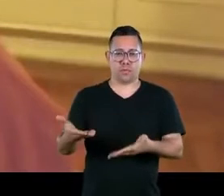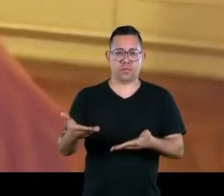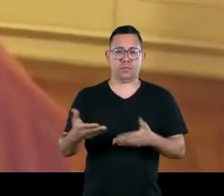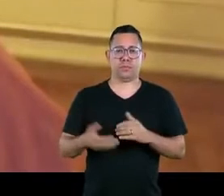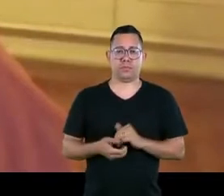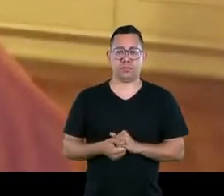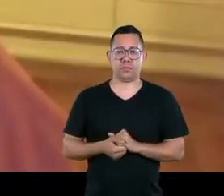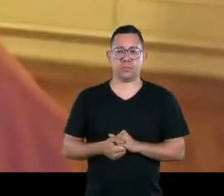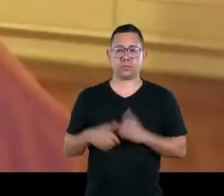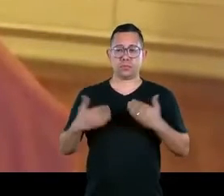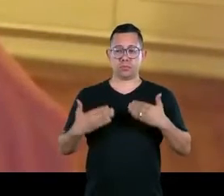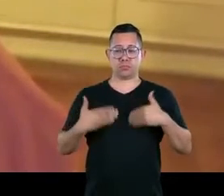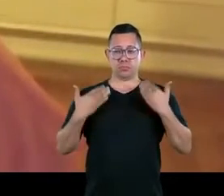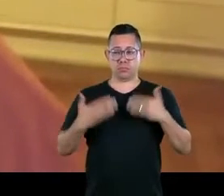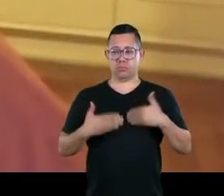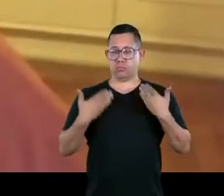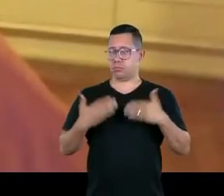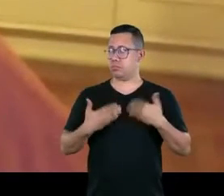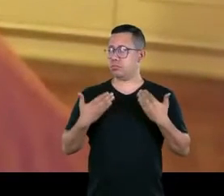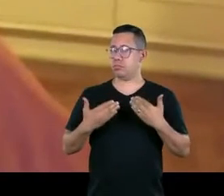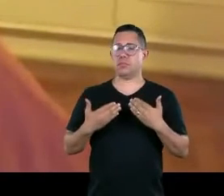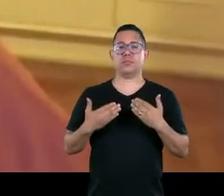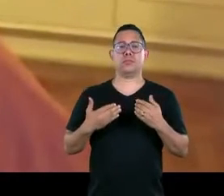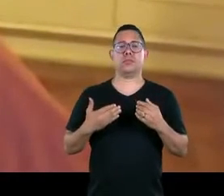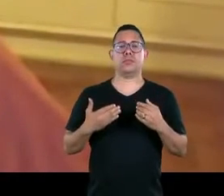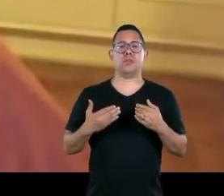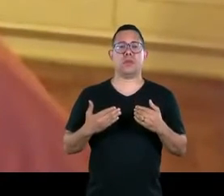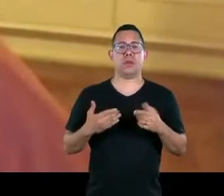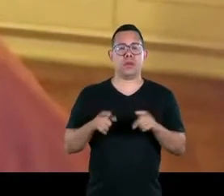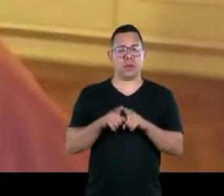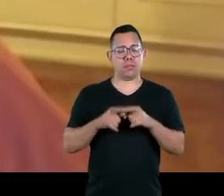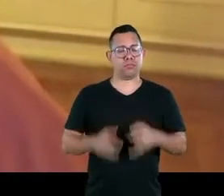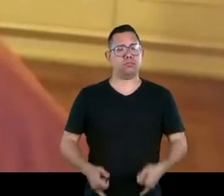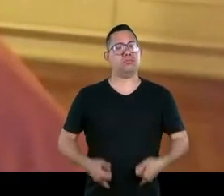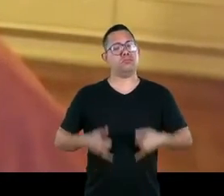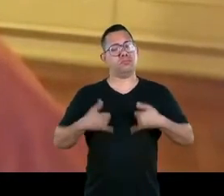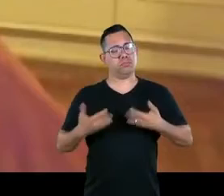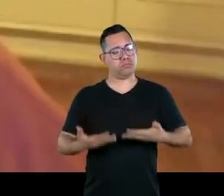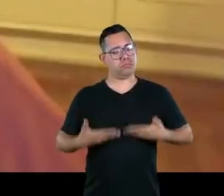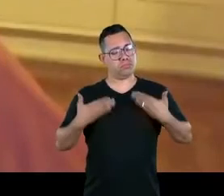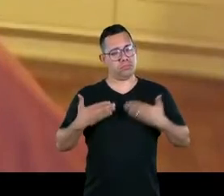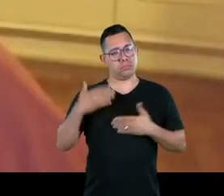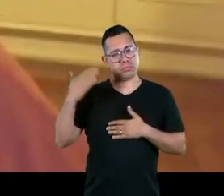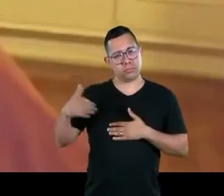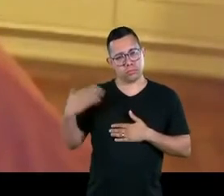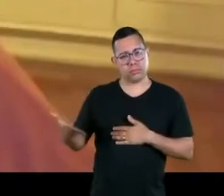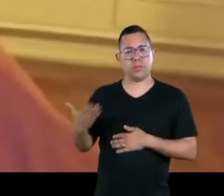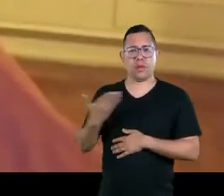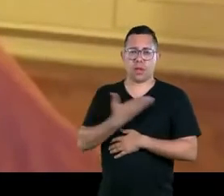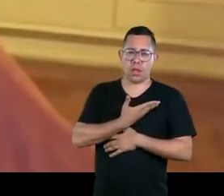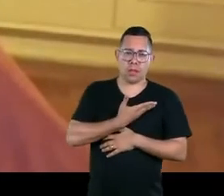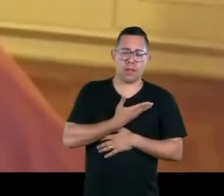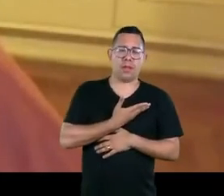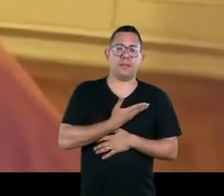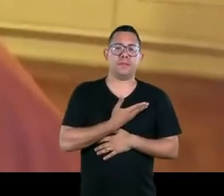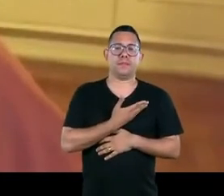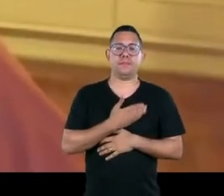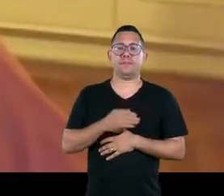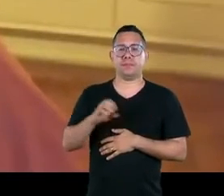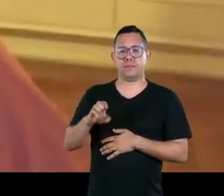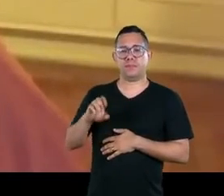uma alegria e uma honra participar de mais uma homenagem ao nosso querido amigo e mestre Edgar